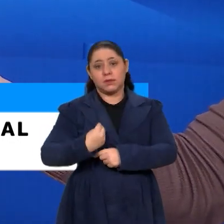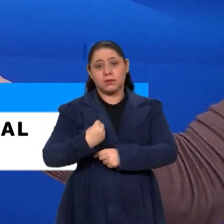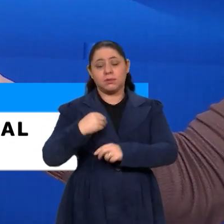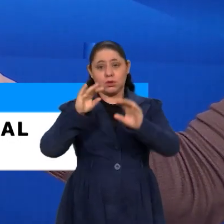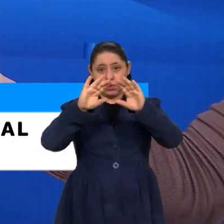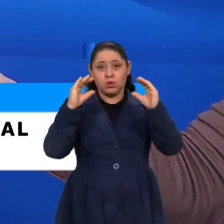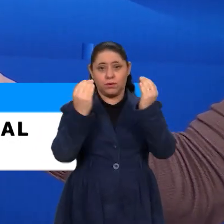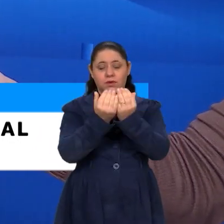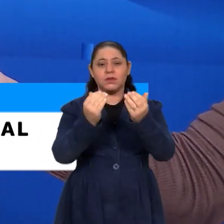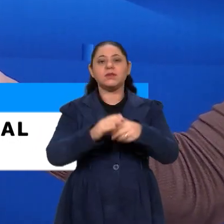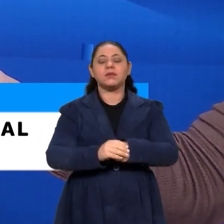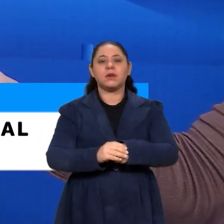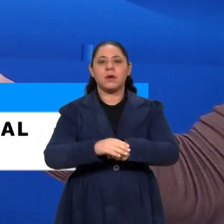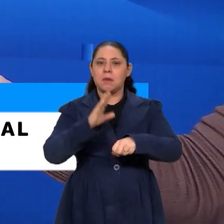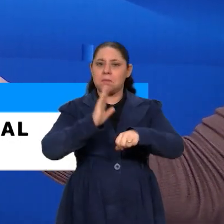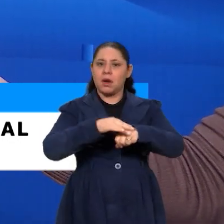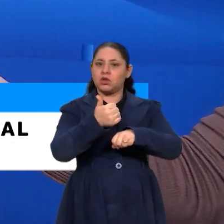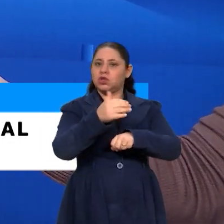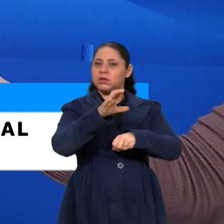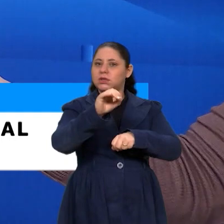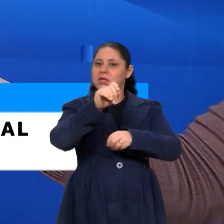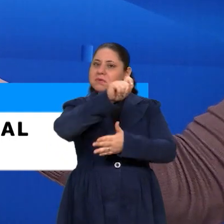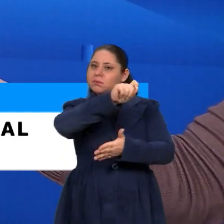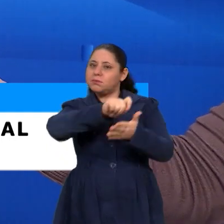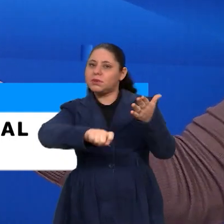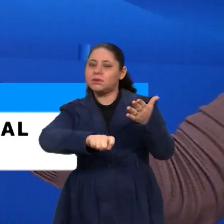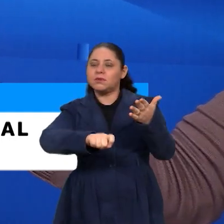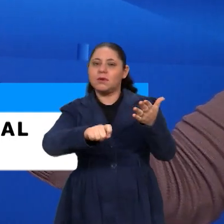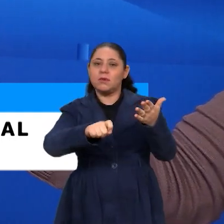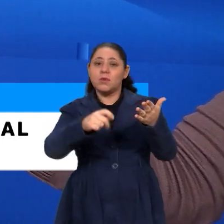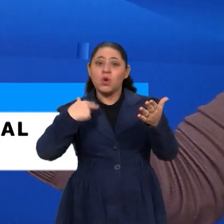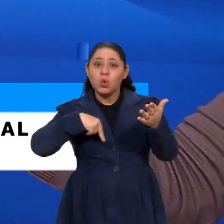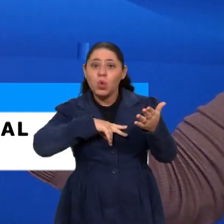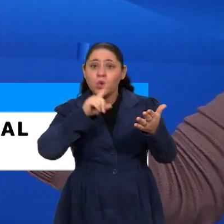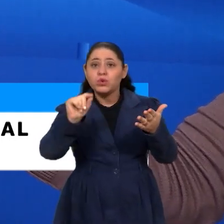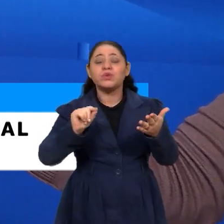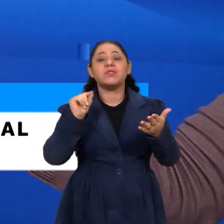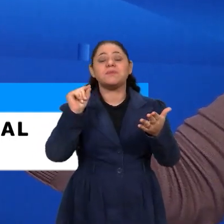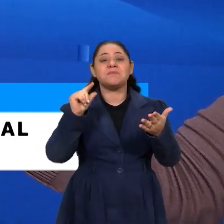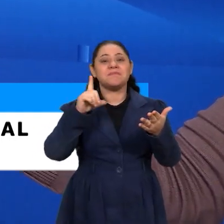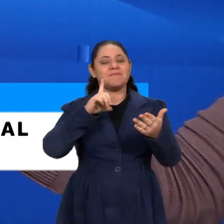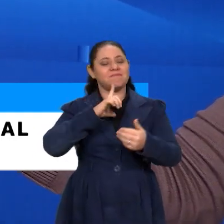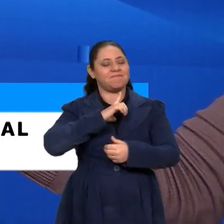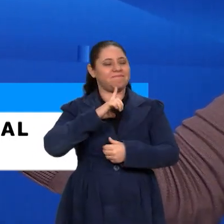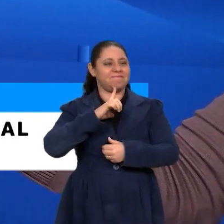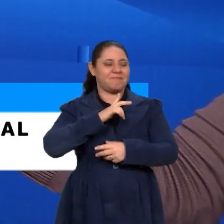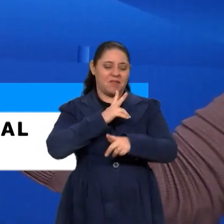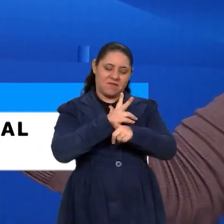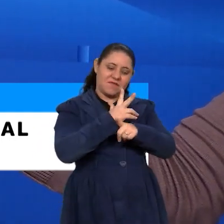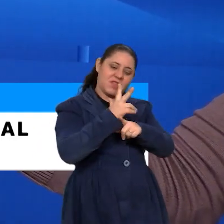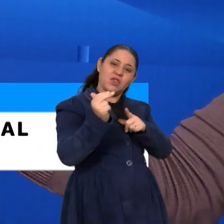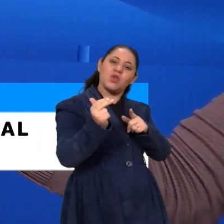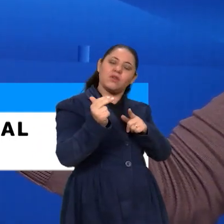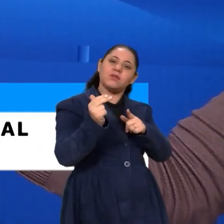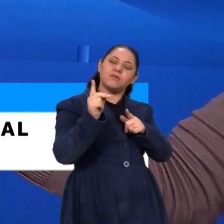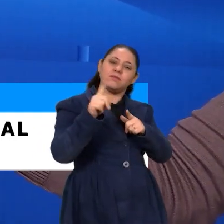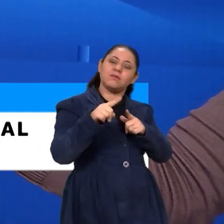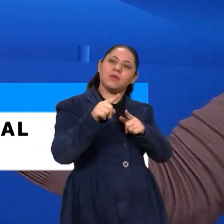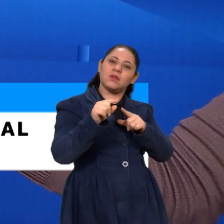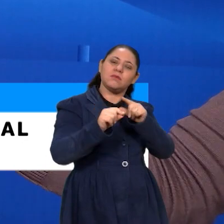estados participando, com mais de 100 inscritos. Então, isso para nós é assim, é uma